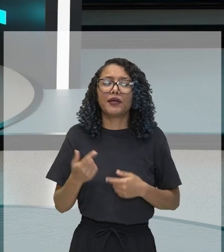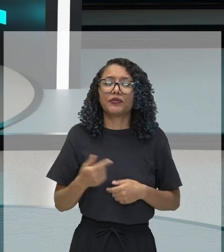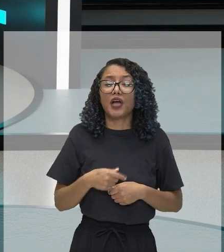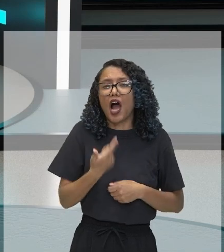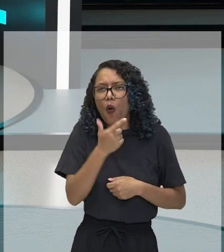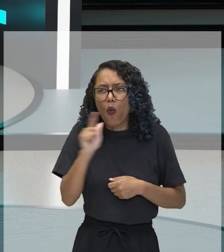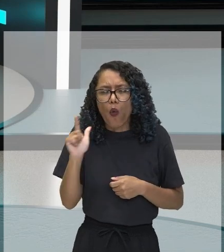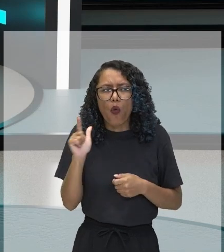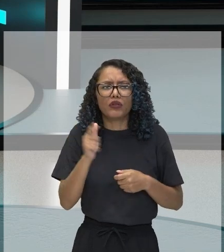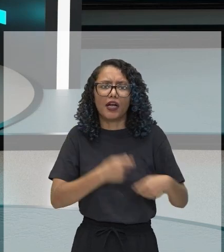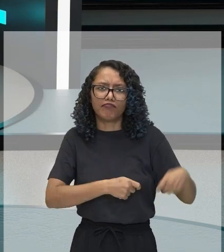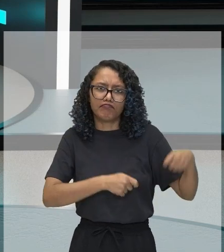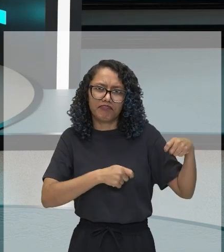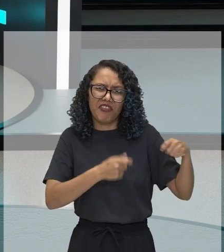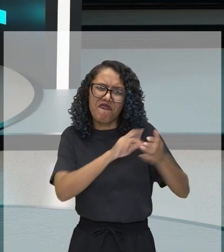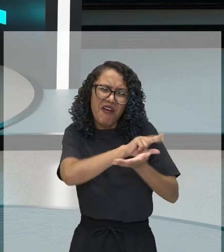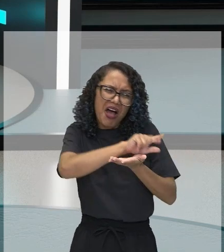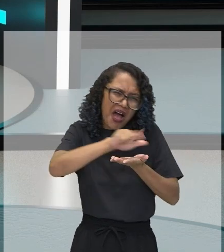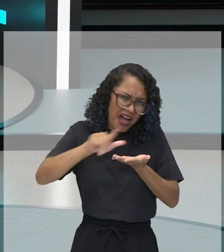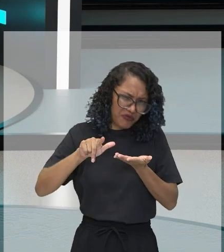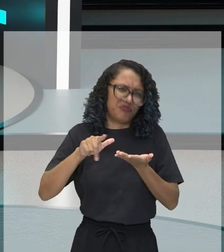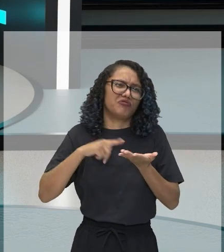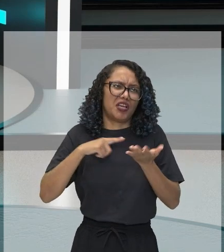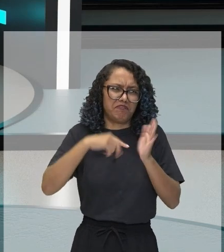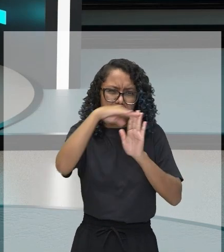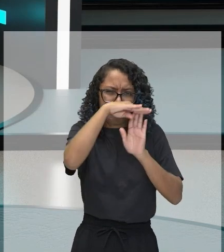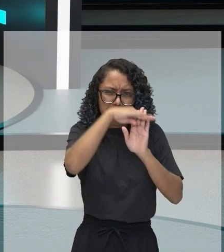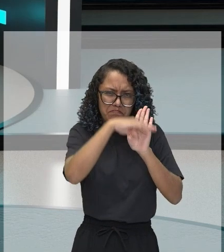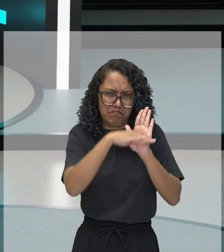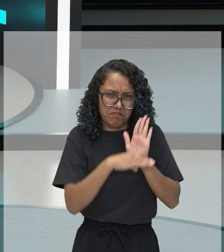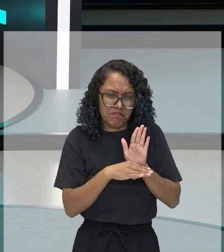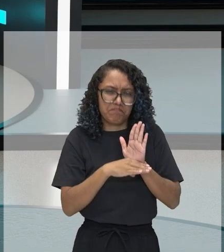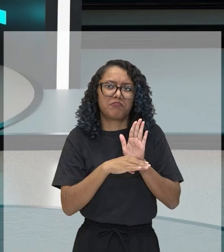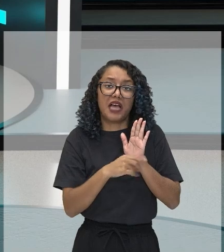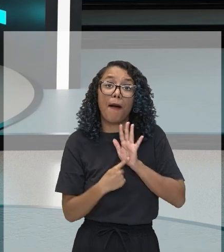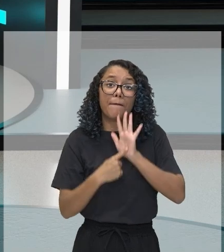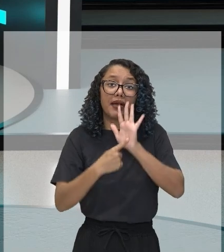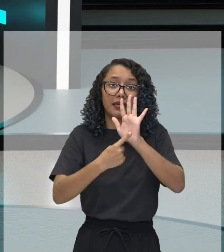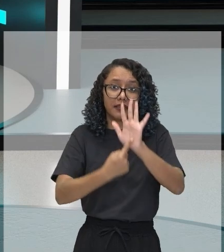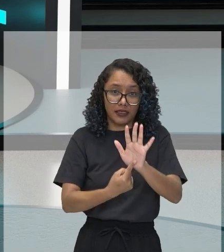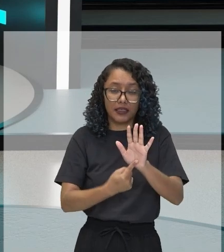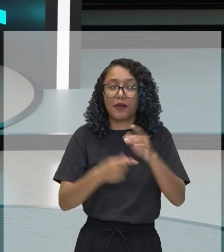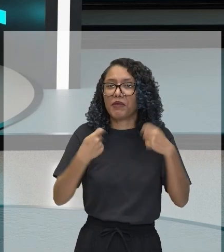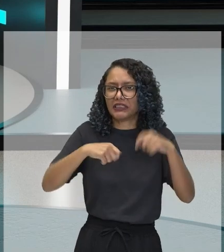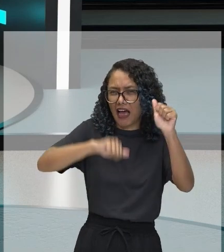porta-estandartes e amo do boi. Então, são essas